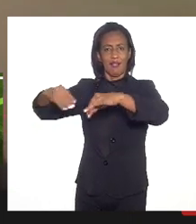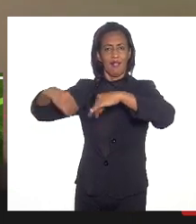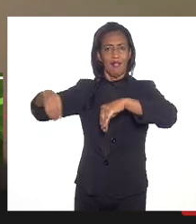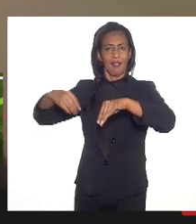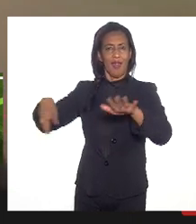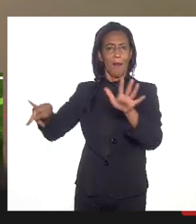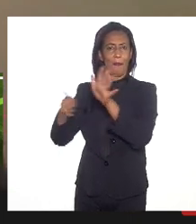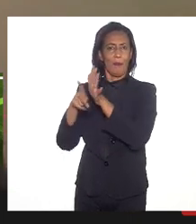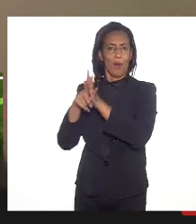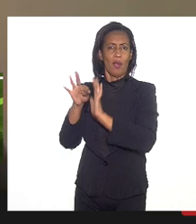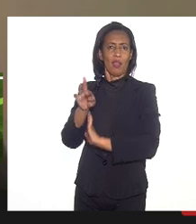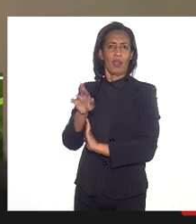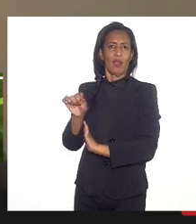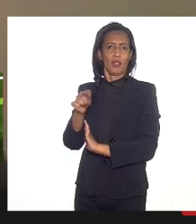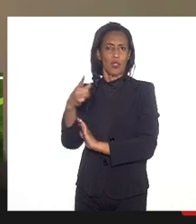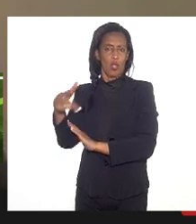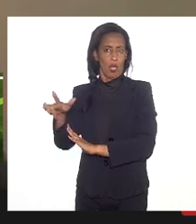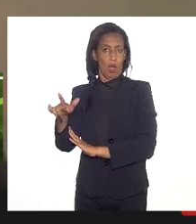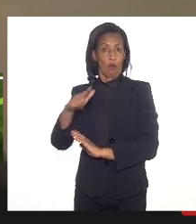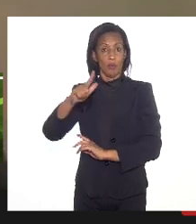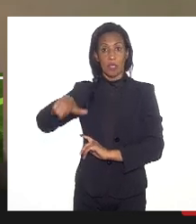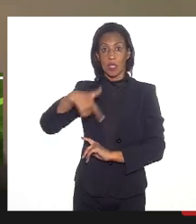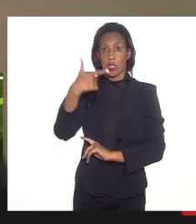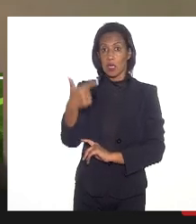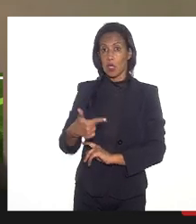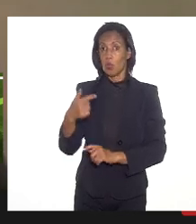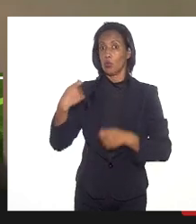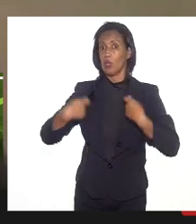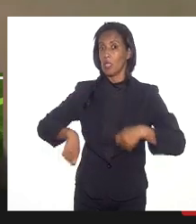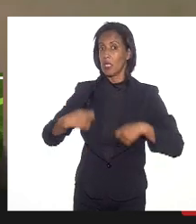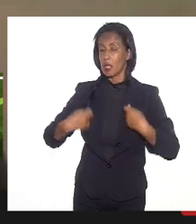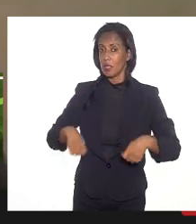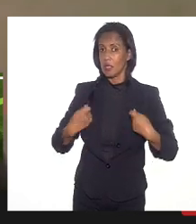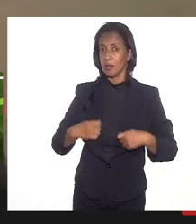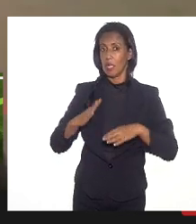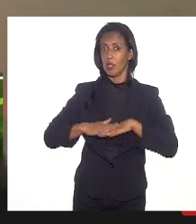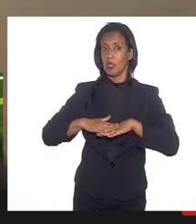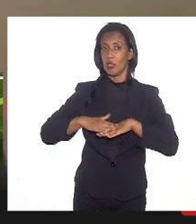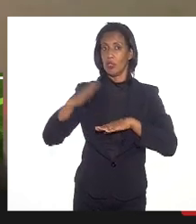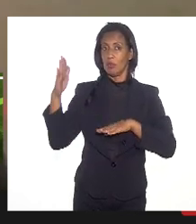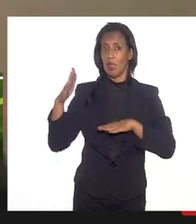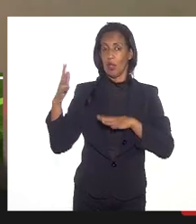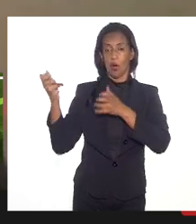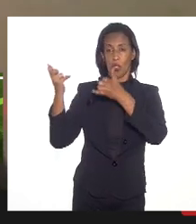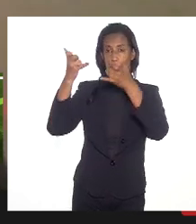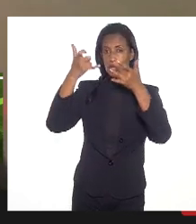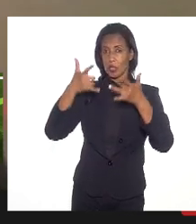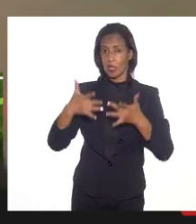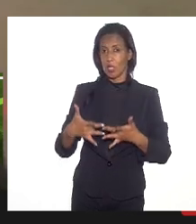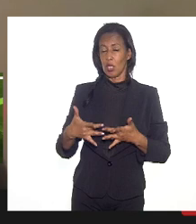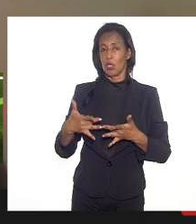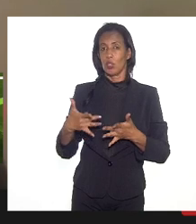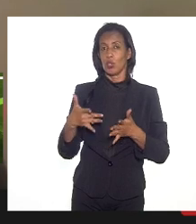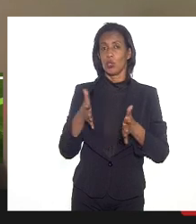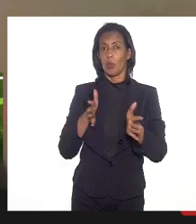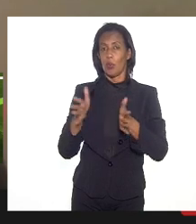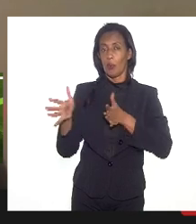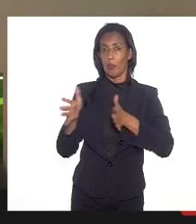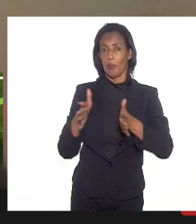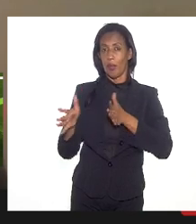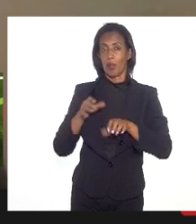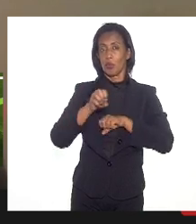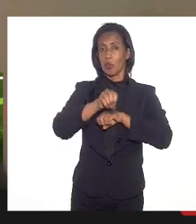comunidades tradicionais. Segundo, a necessidade de maior especificação sobre as diretrizes específicas